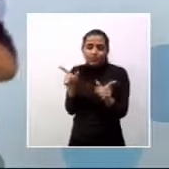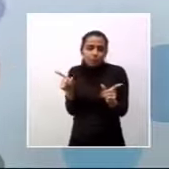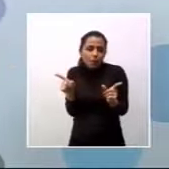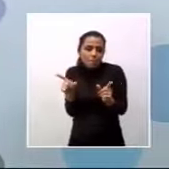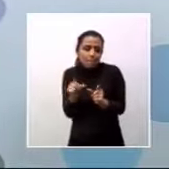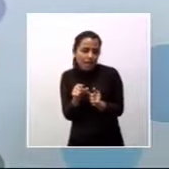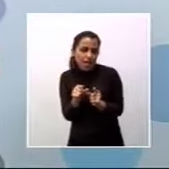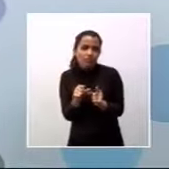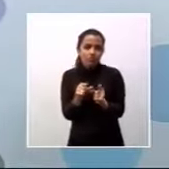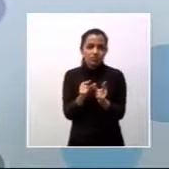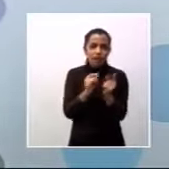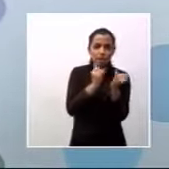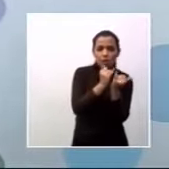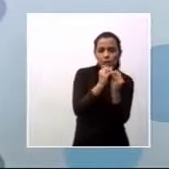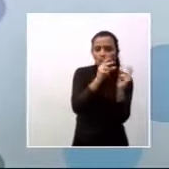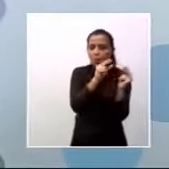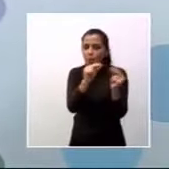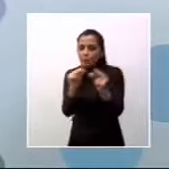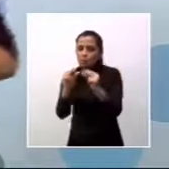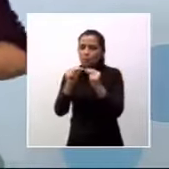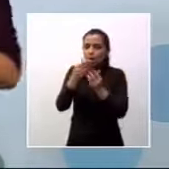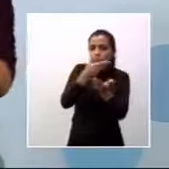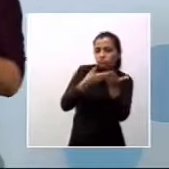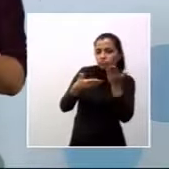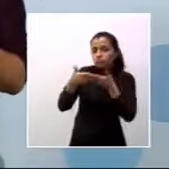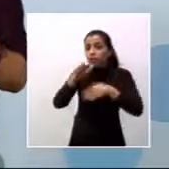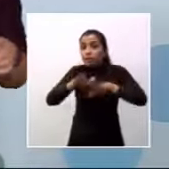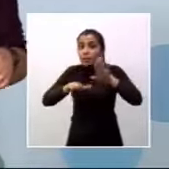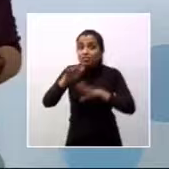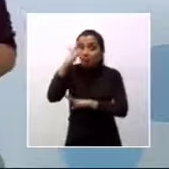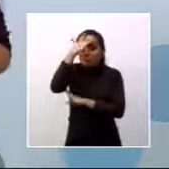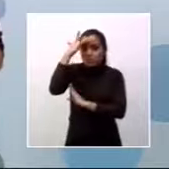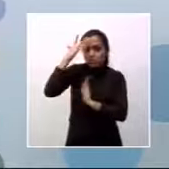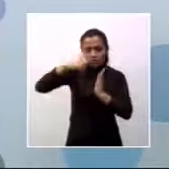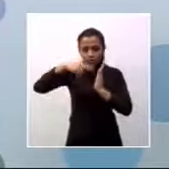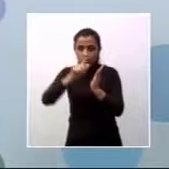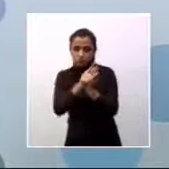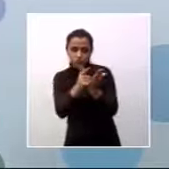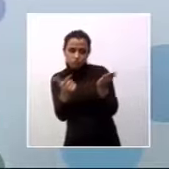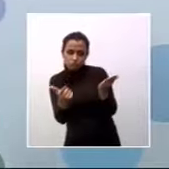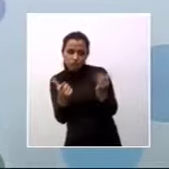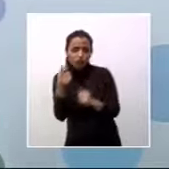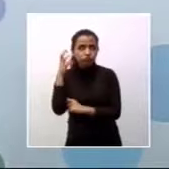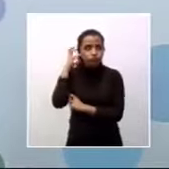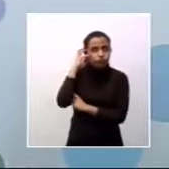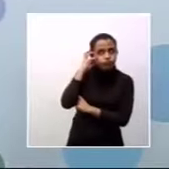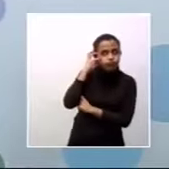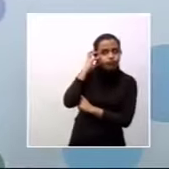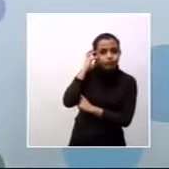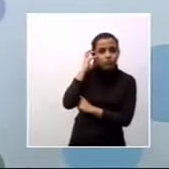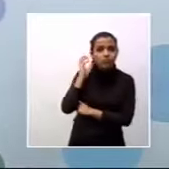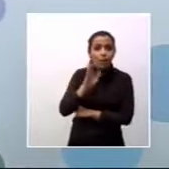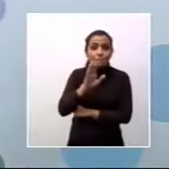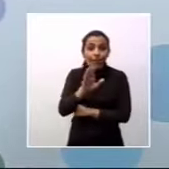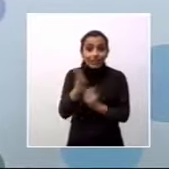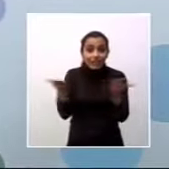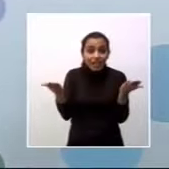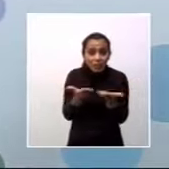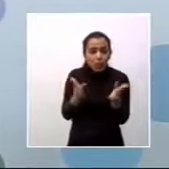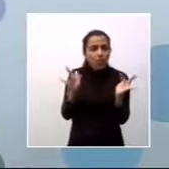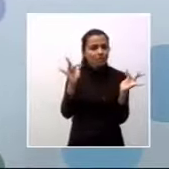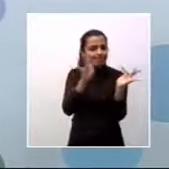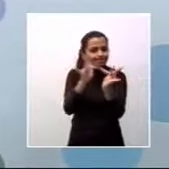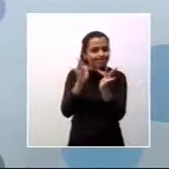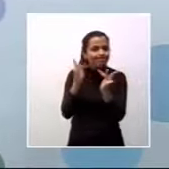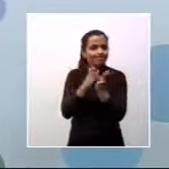reduzida era aquele meu bota o boca-a-boca depende de quem estava lendo o jornal quem tava ouvindo rádio você pode como agora a gente tem acesso a